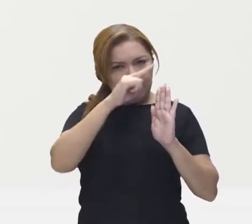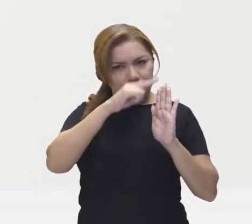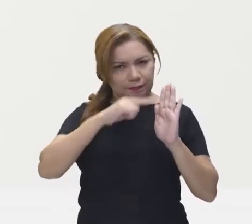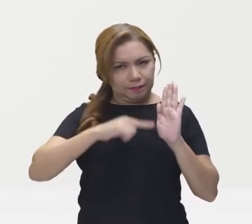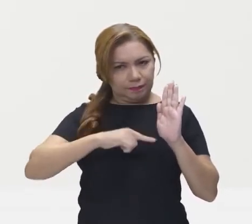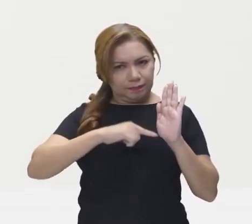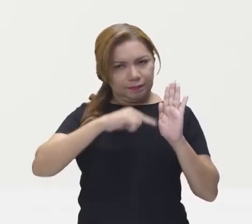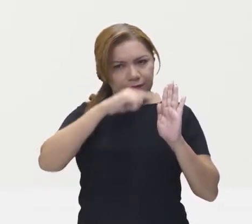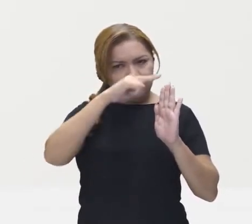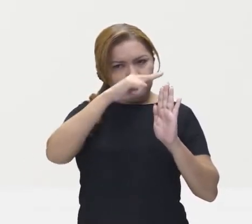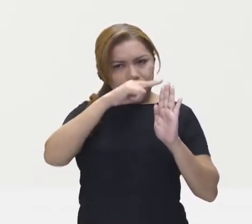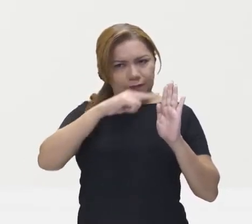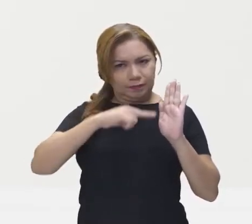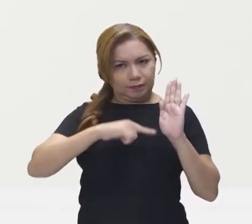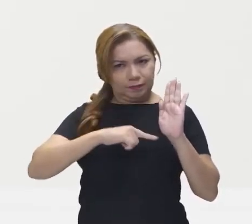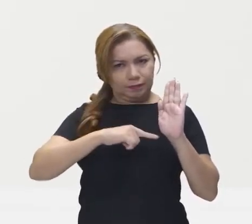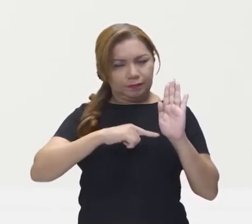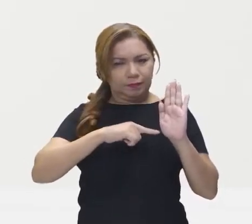vertical, sabe, quase perfeito,